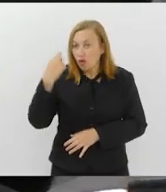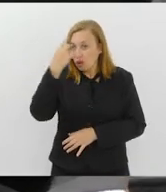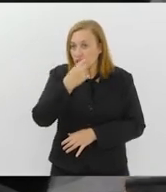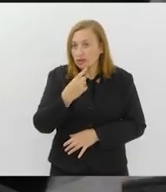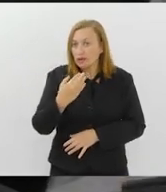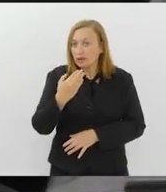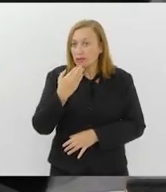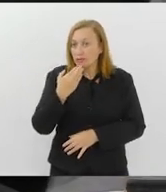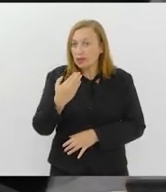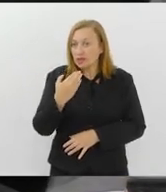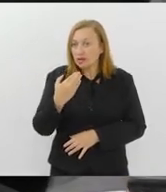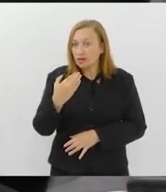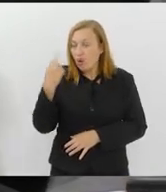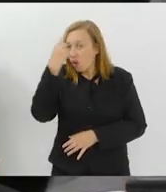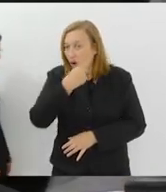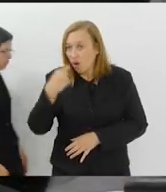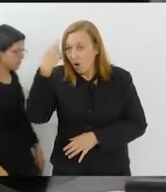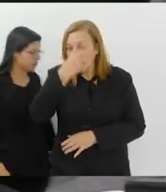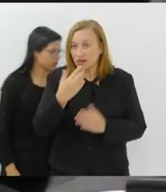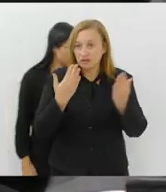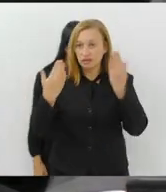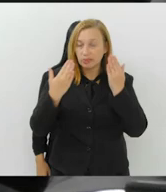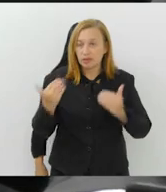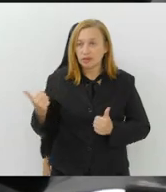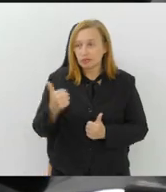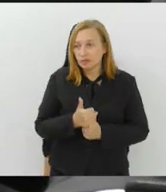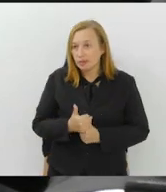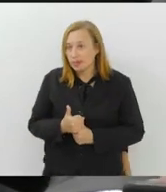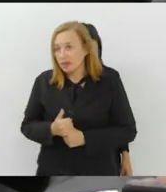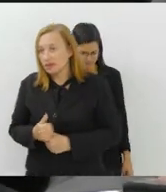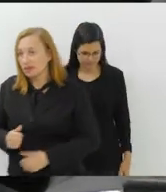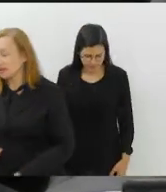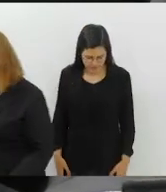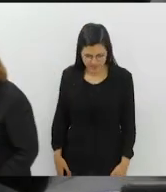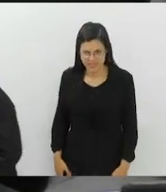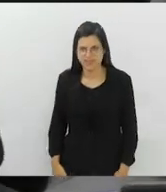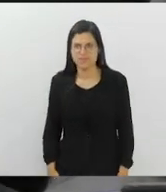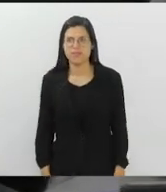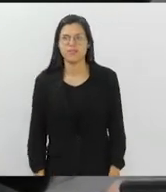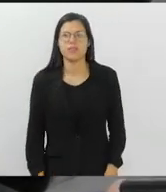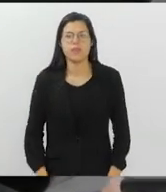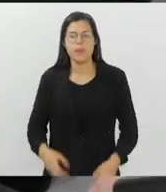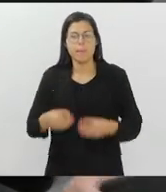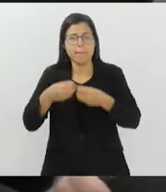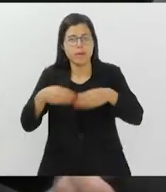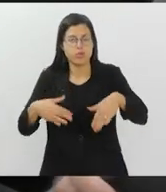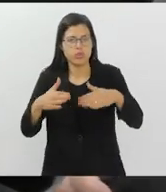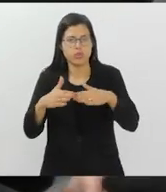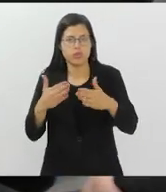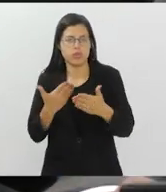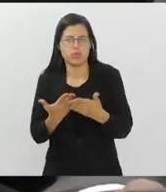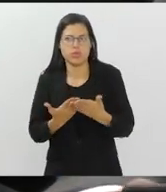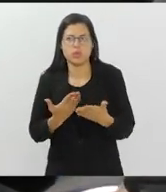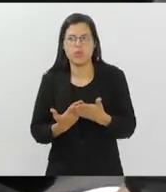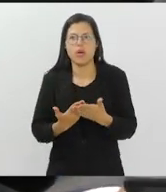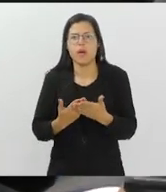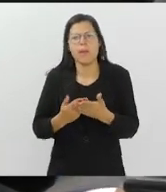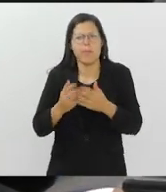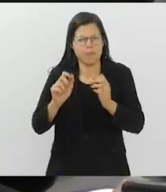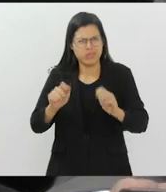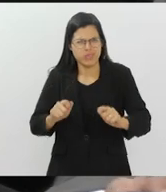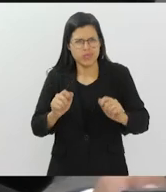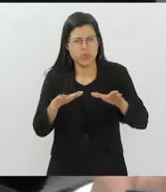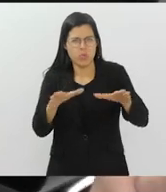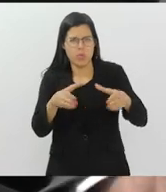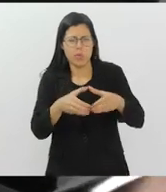solicitou muitas horas de terapia. E, para a junta médica, aquilo prejudica a escola. Como se fosse possível uma junta médica dizer a alguém que